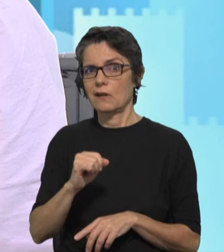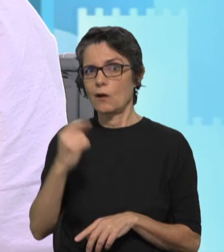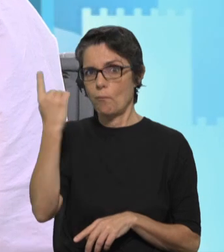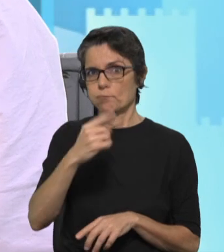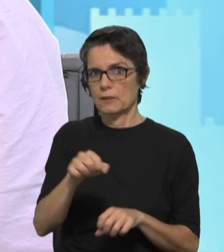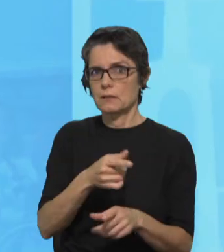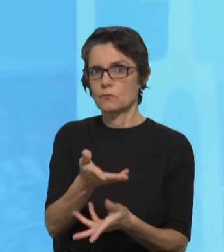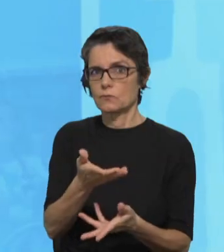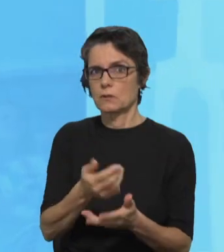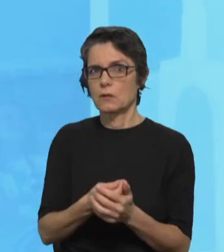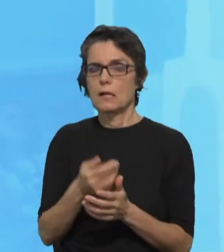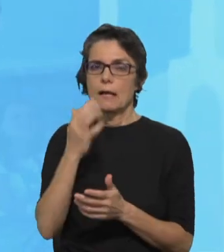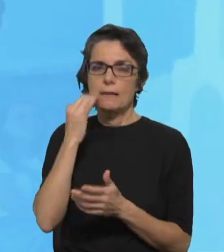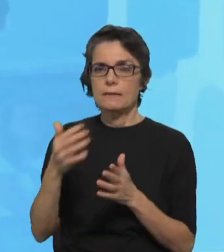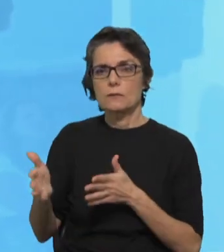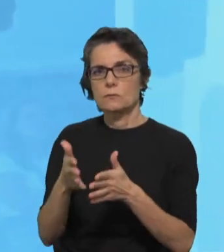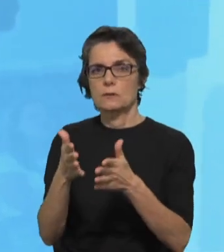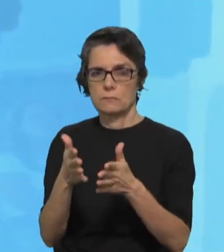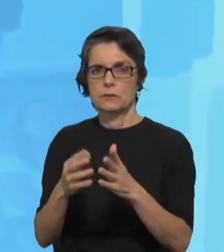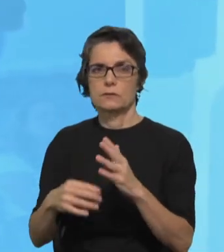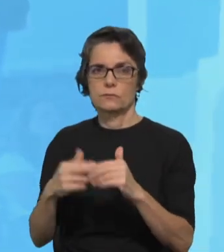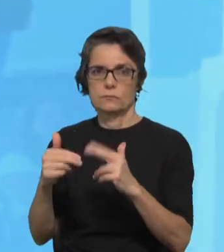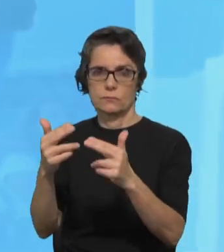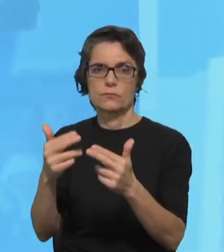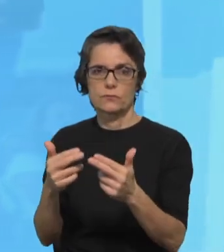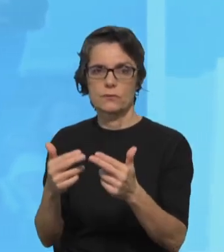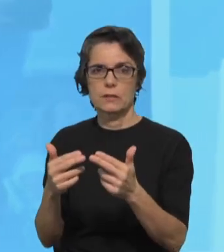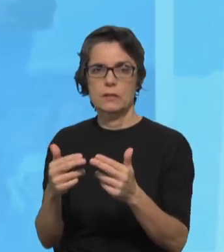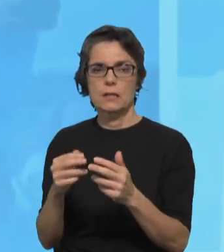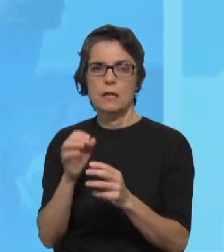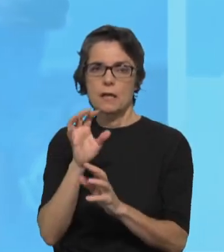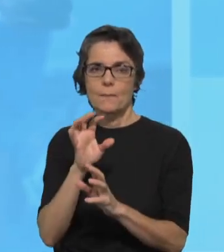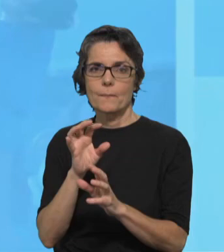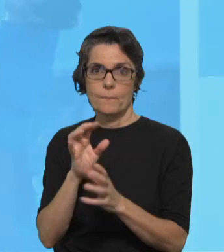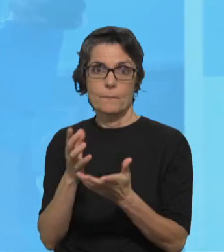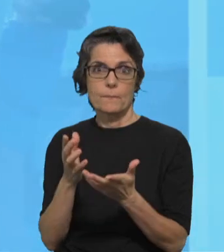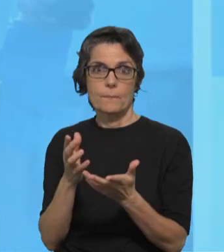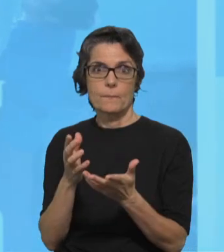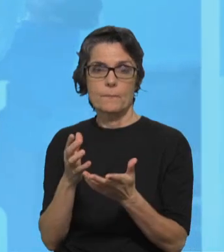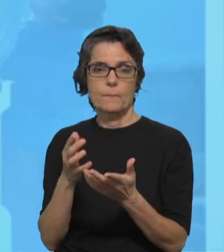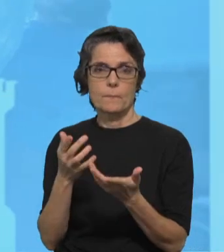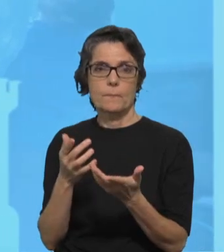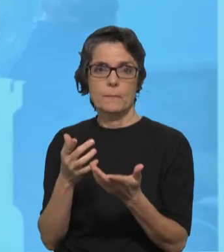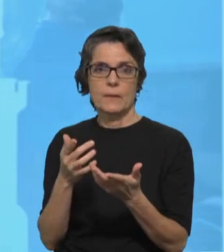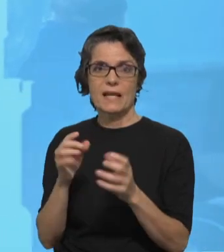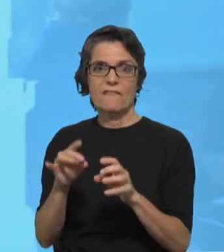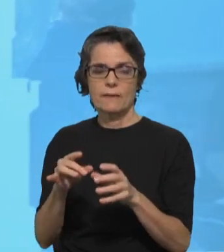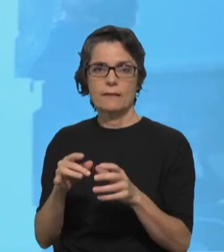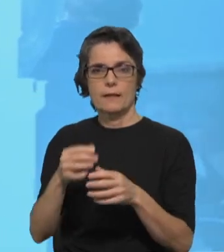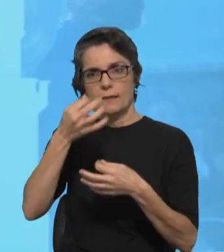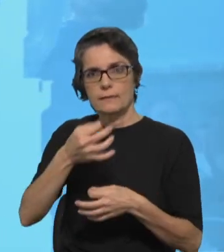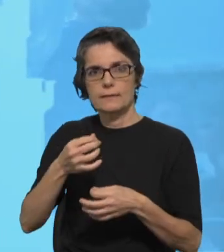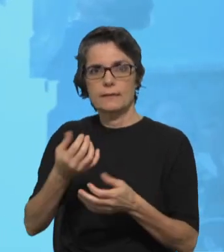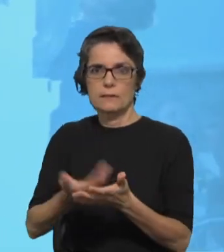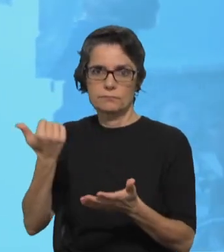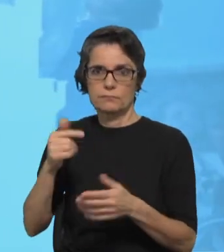criar um caminho que contorne, ao fim e ao cabo, formas muito concretas de coartar a liberdade e a dignidade do homem